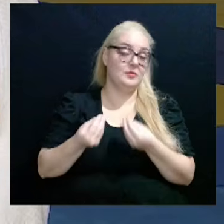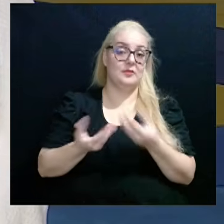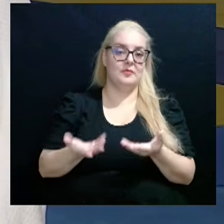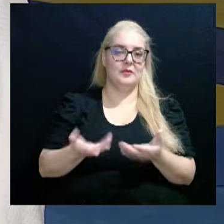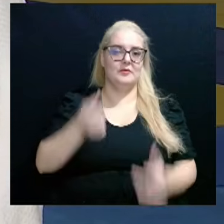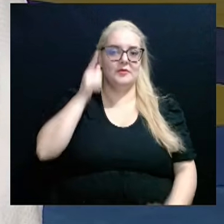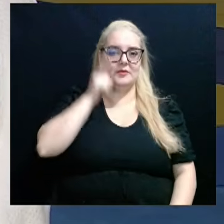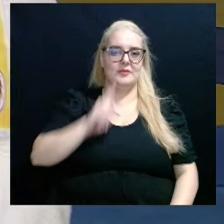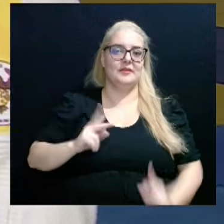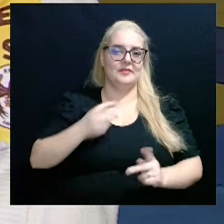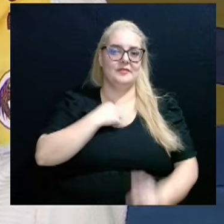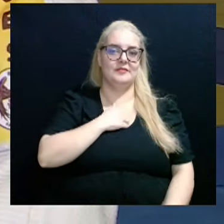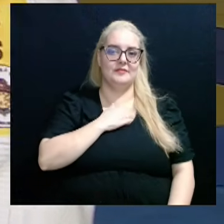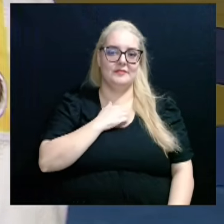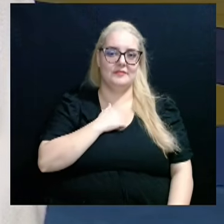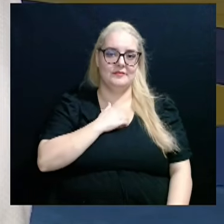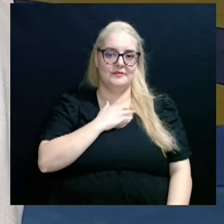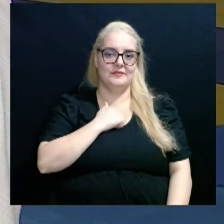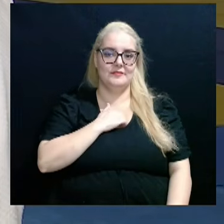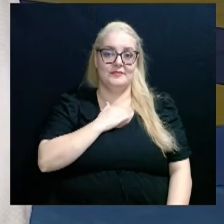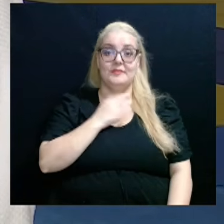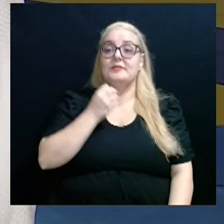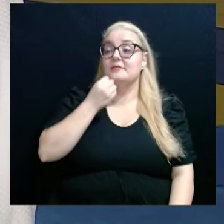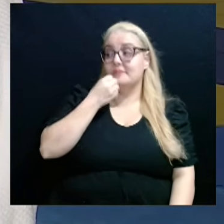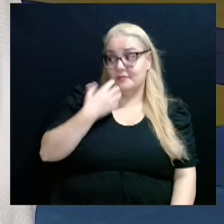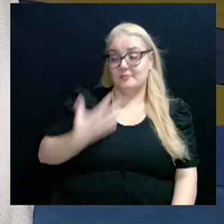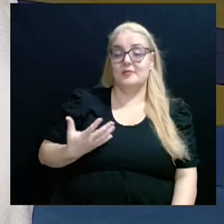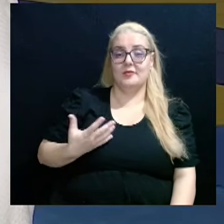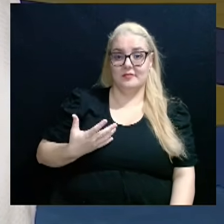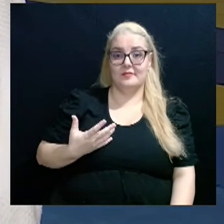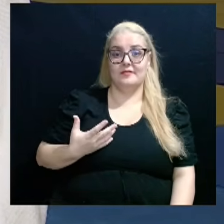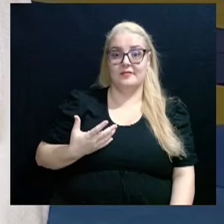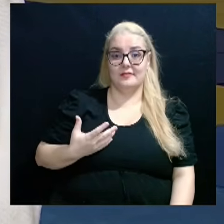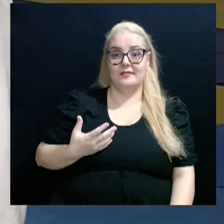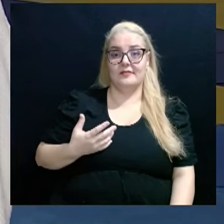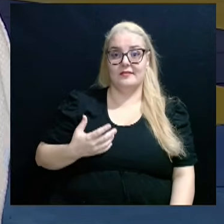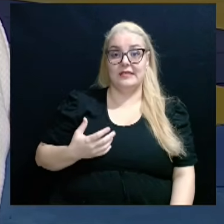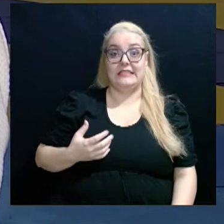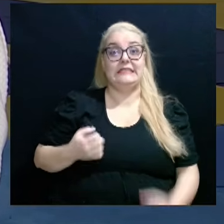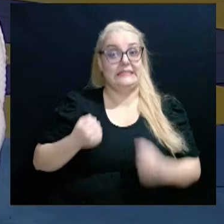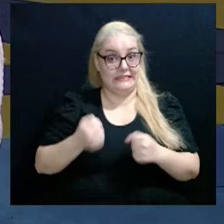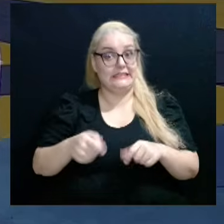gente. Muito bom e foi pesado e, né?